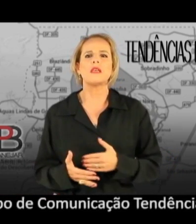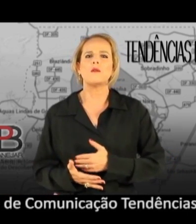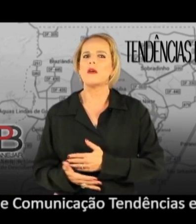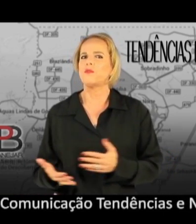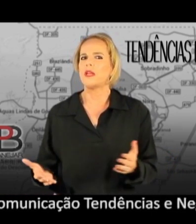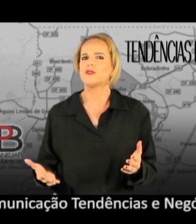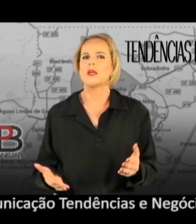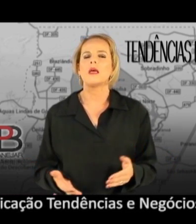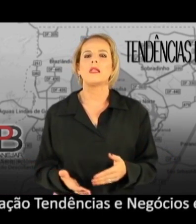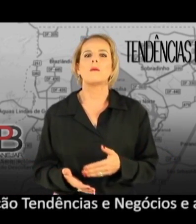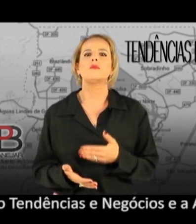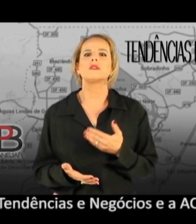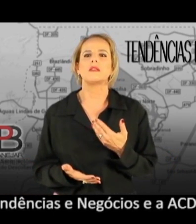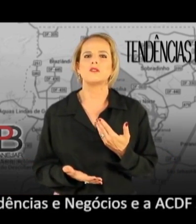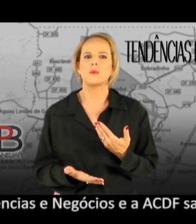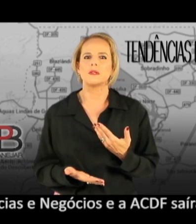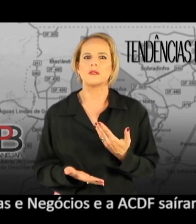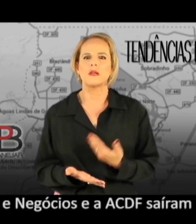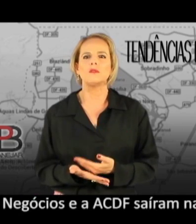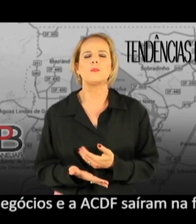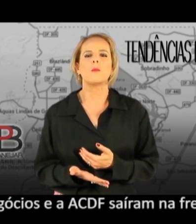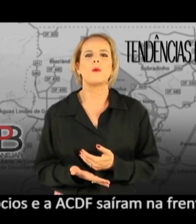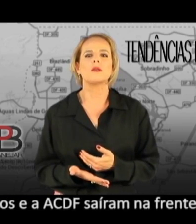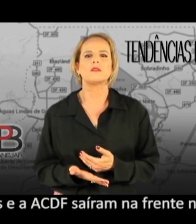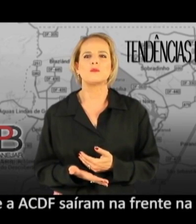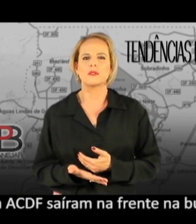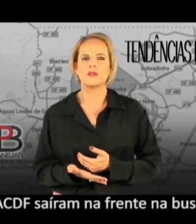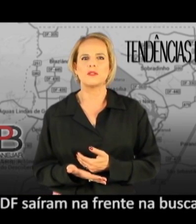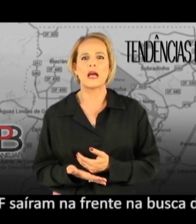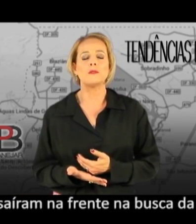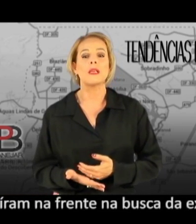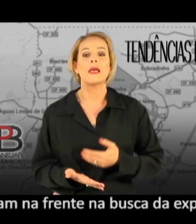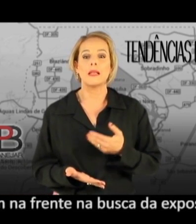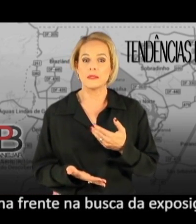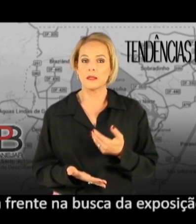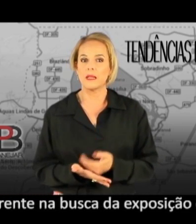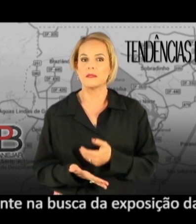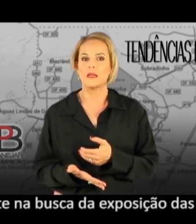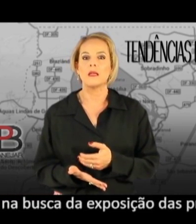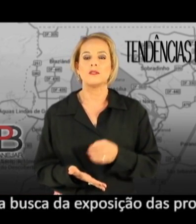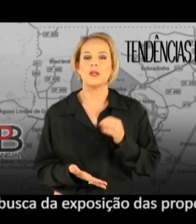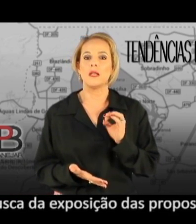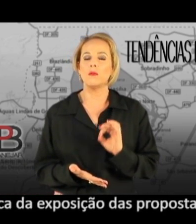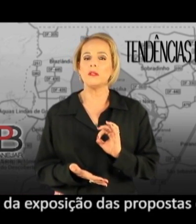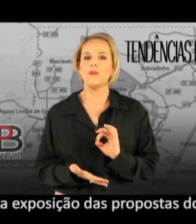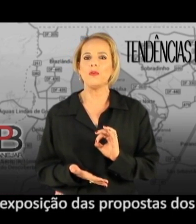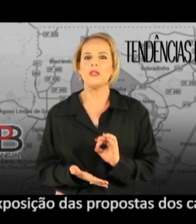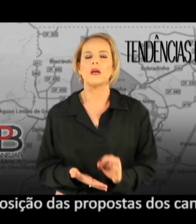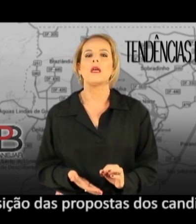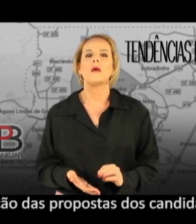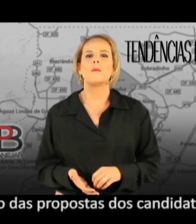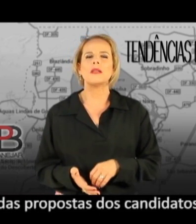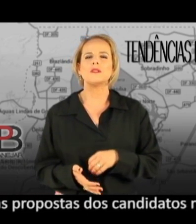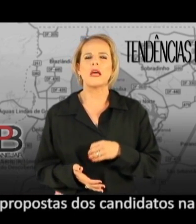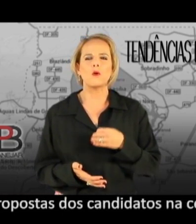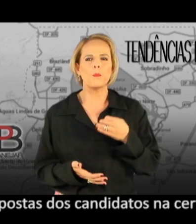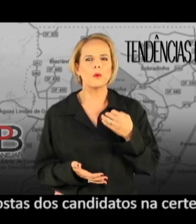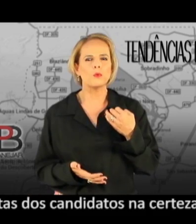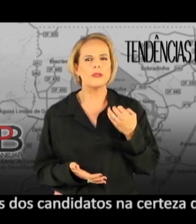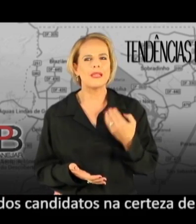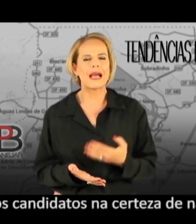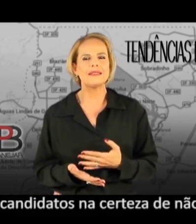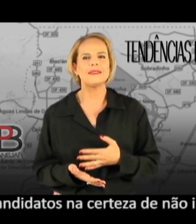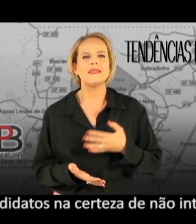CDF saíram na frente na busca da exposição de propostas dos candidatos, na certeza de não interferir, mas de